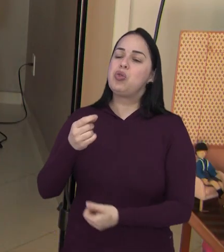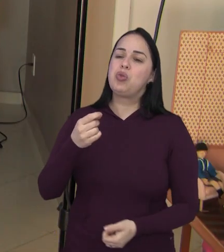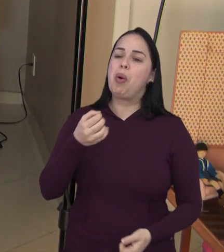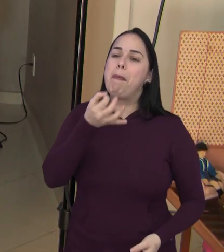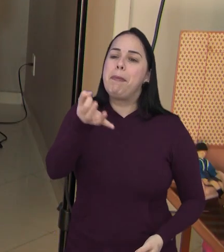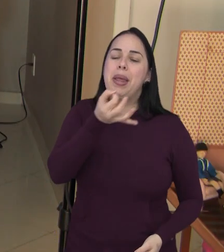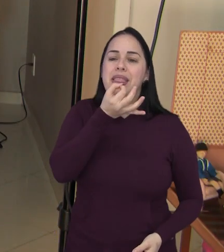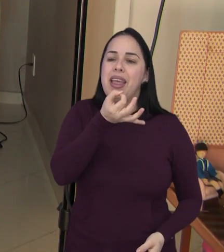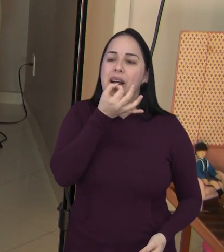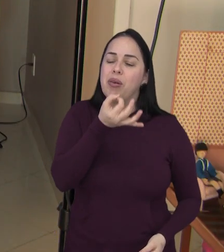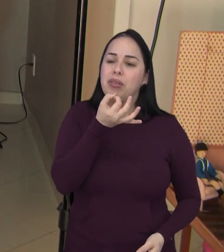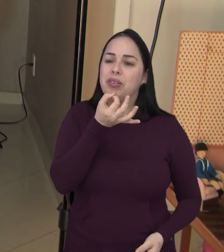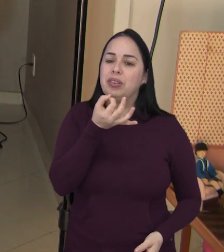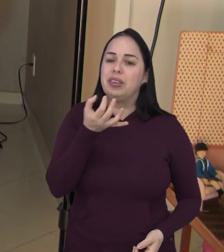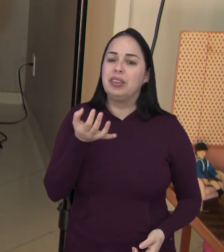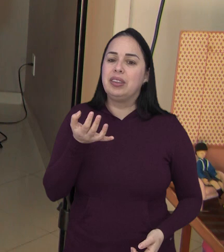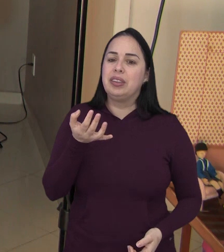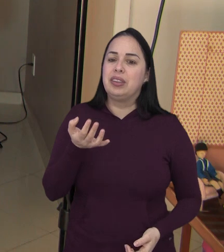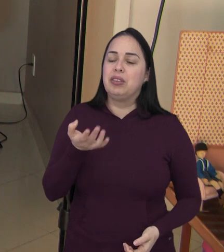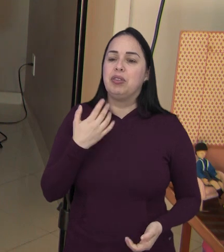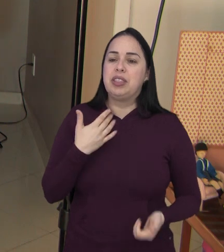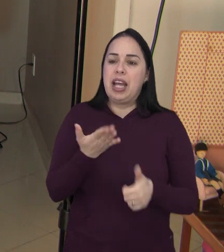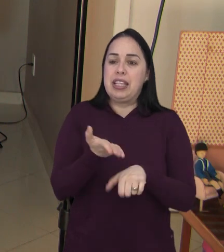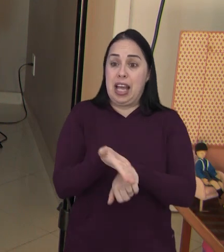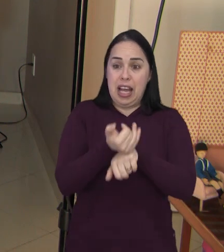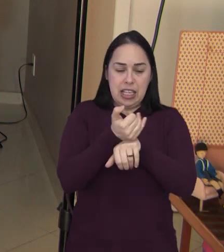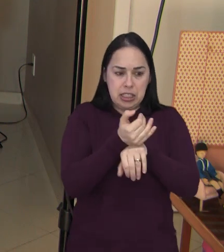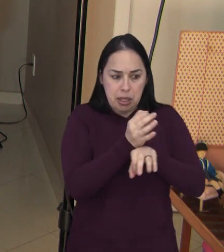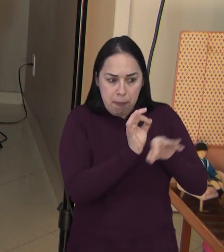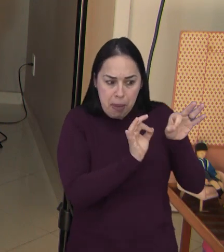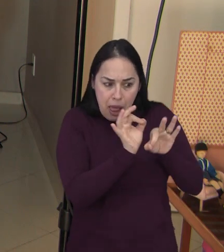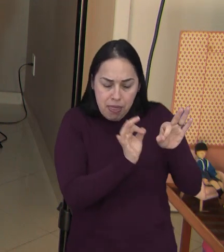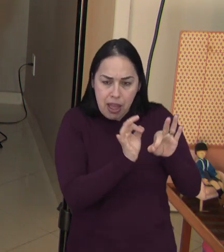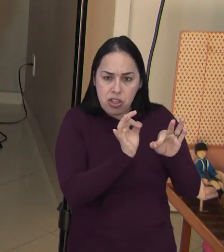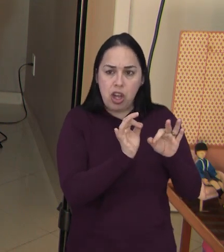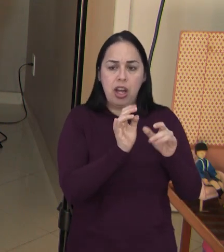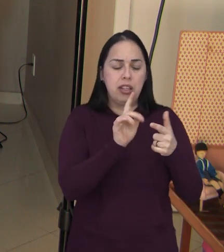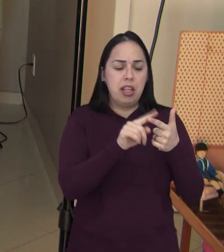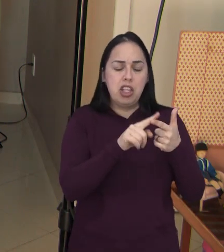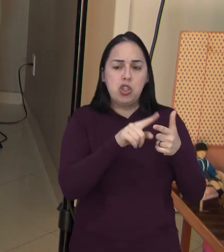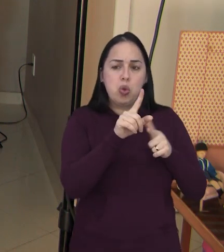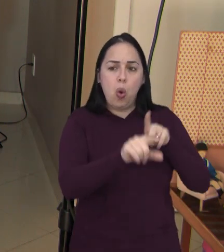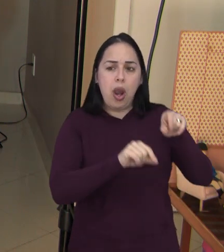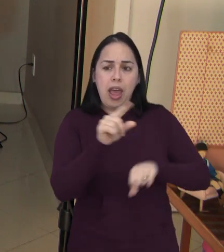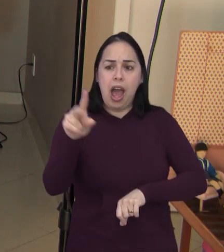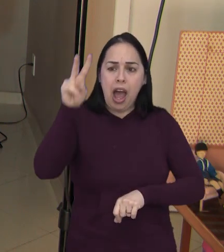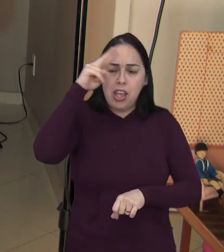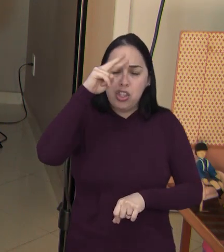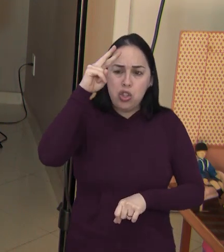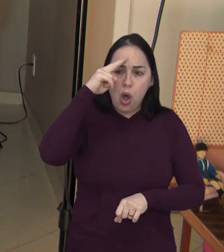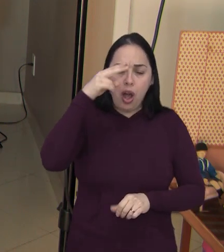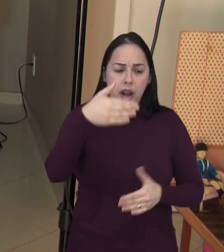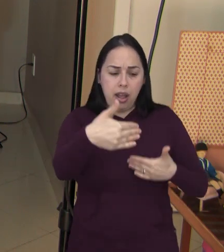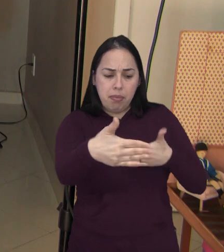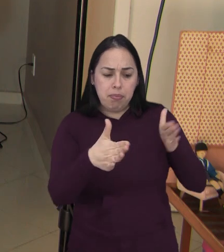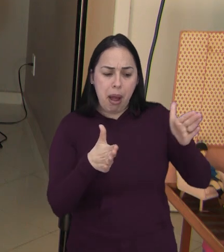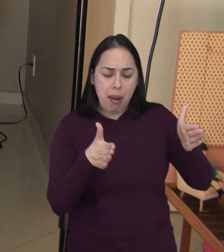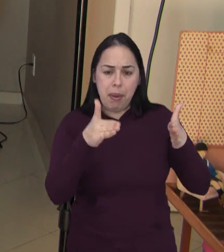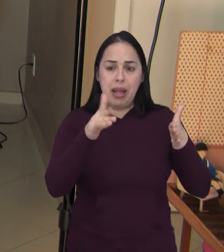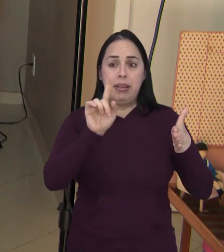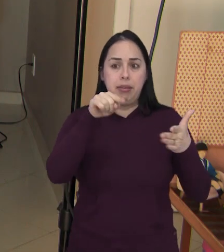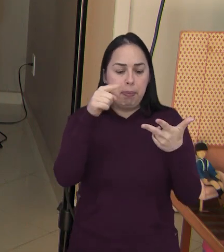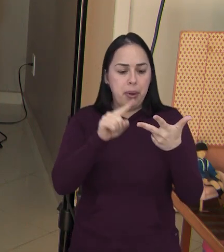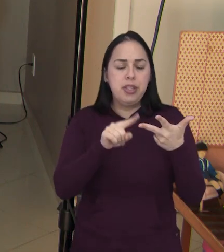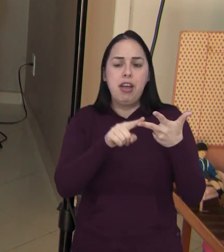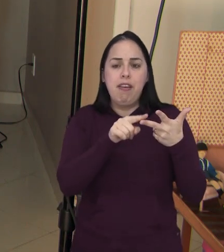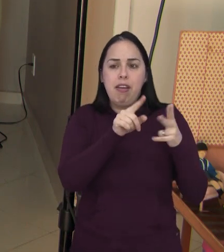pra você, desde a pré-produção, né, de montar a história, de montar os cenários, então tirar essas